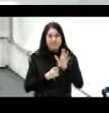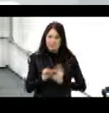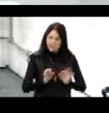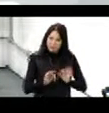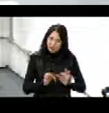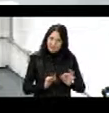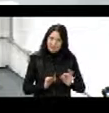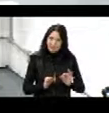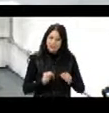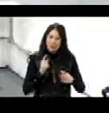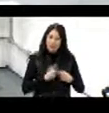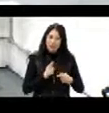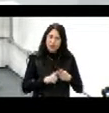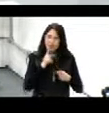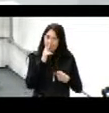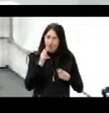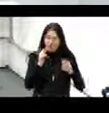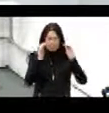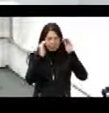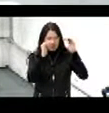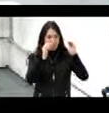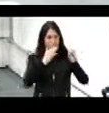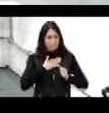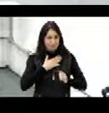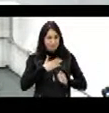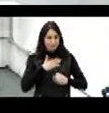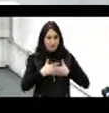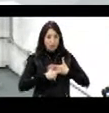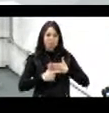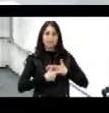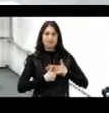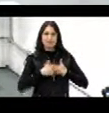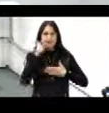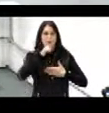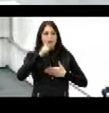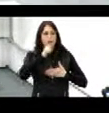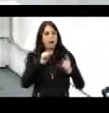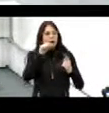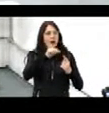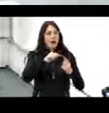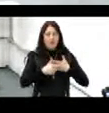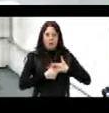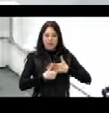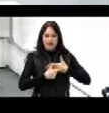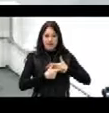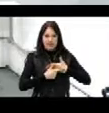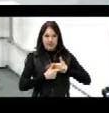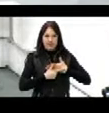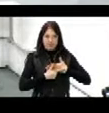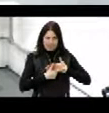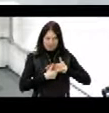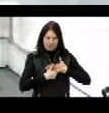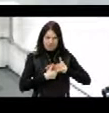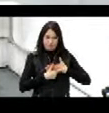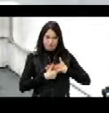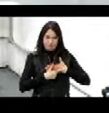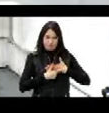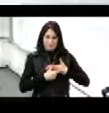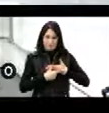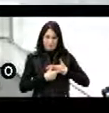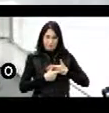desta casa, eu saio com o compromisso feito, com o dever e a tarefa cumprida. Então,